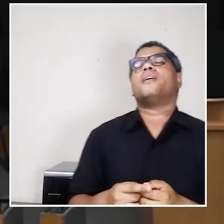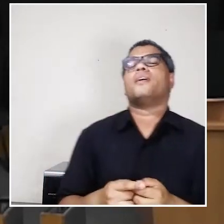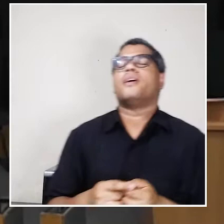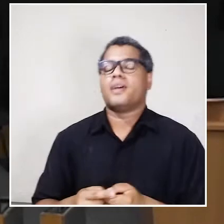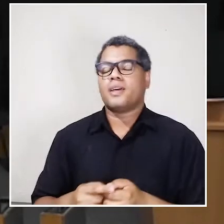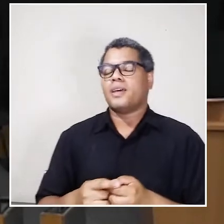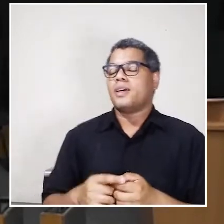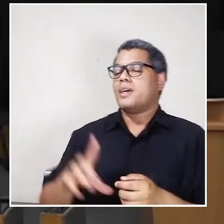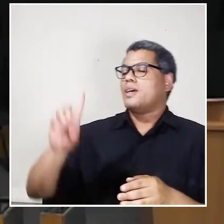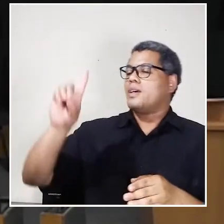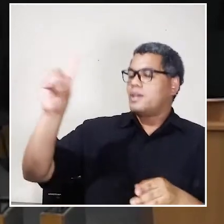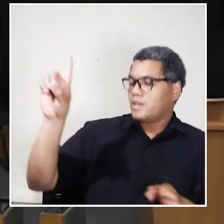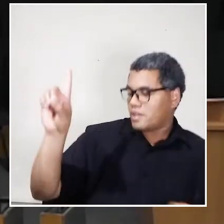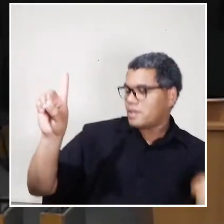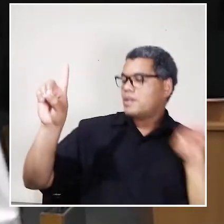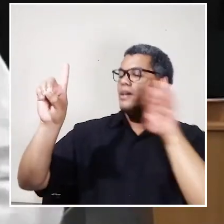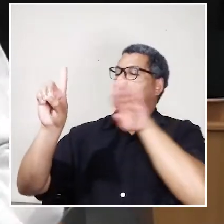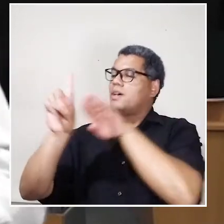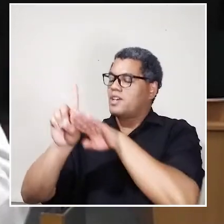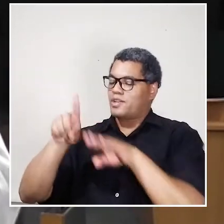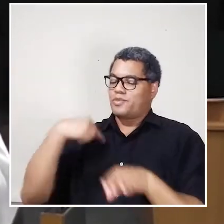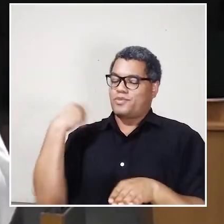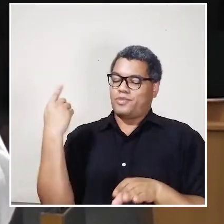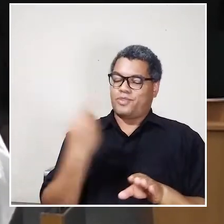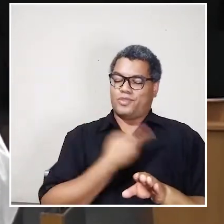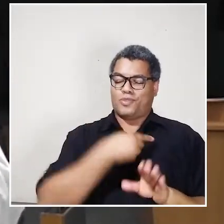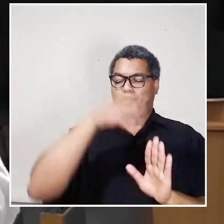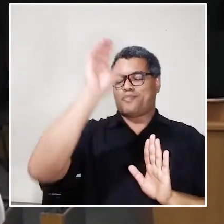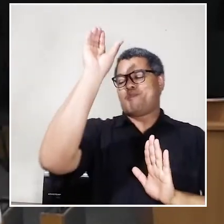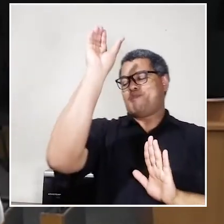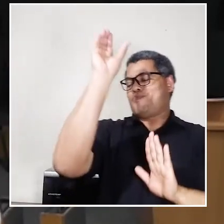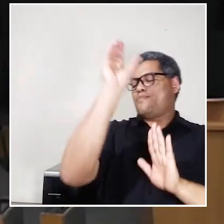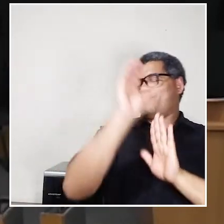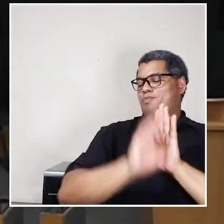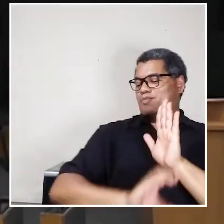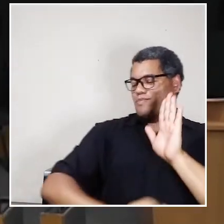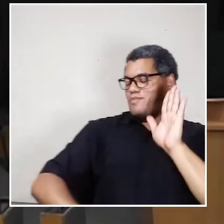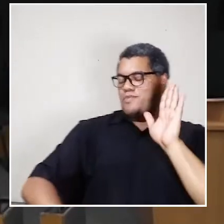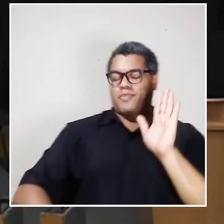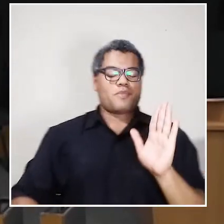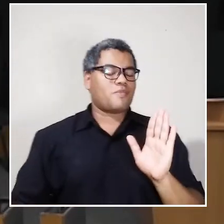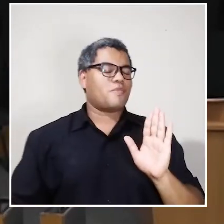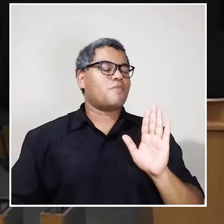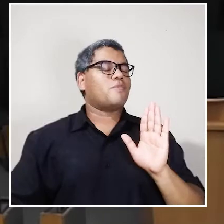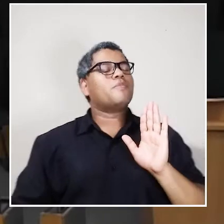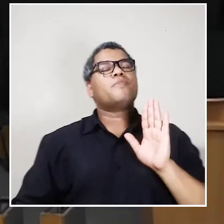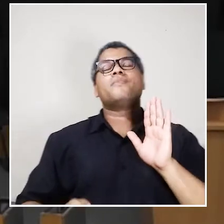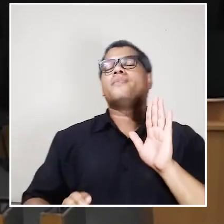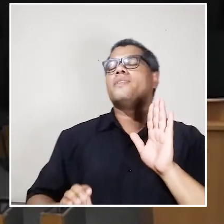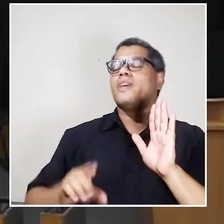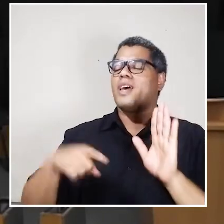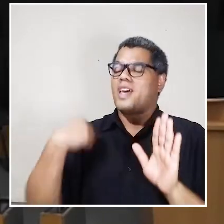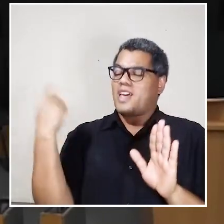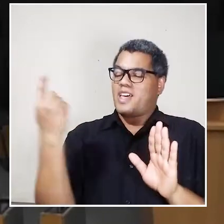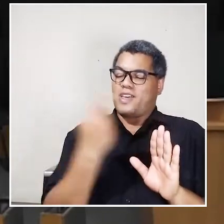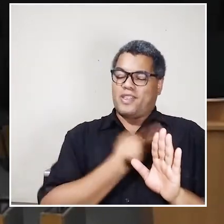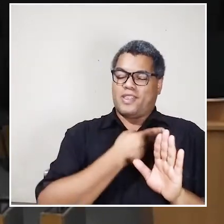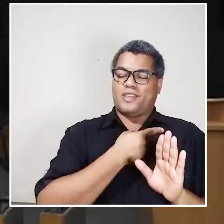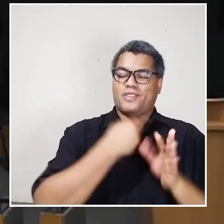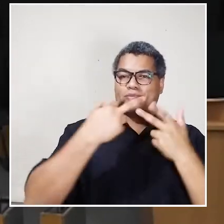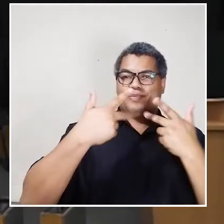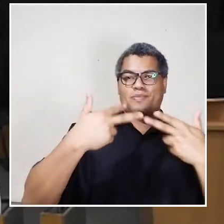Não cheguemos à presença do Senhor com o nosso currículo vitae, com o rol dos